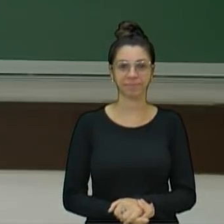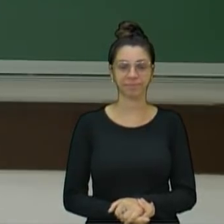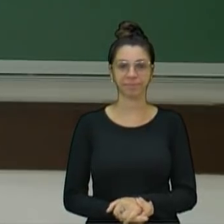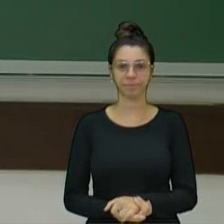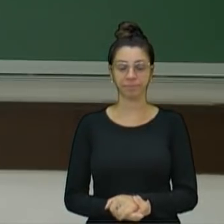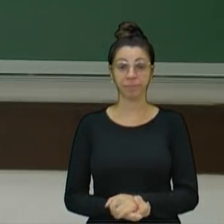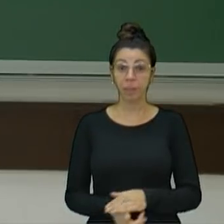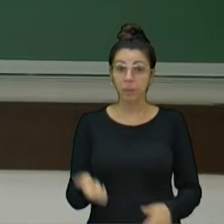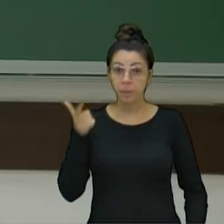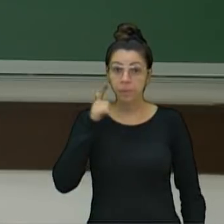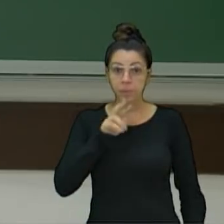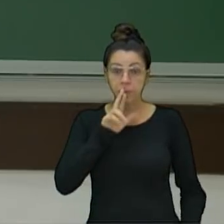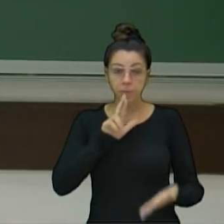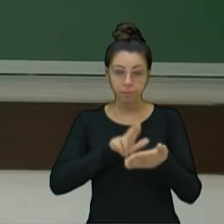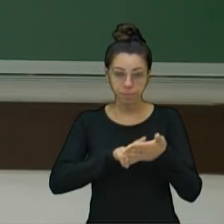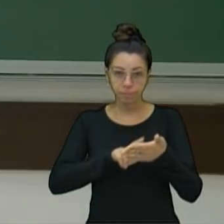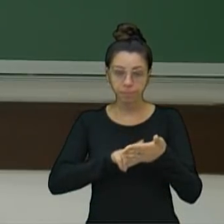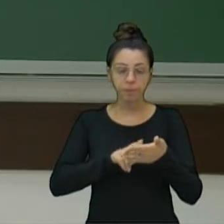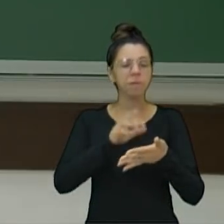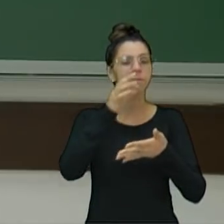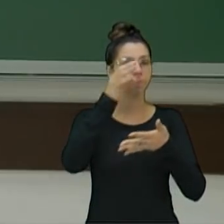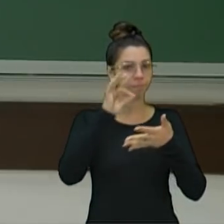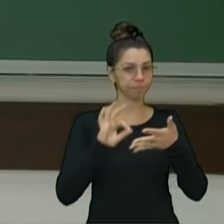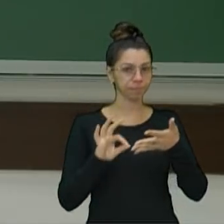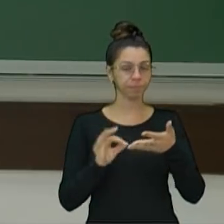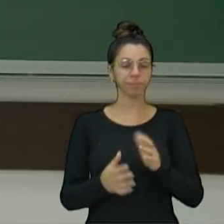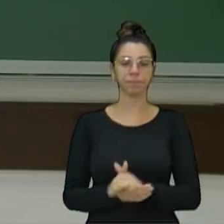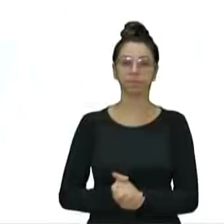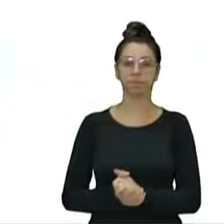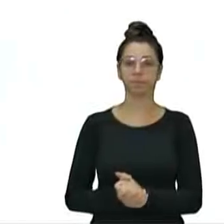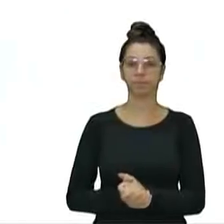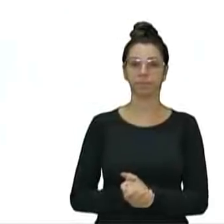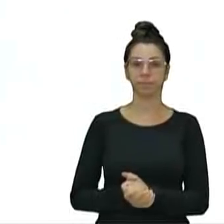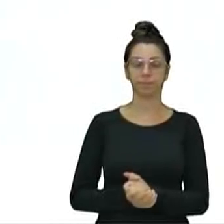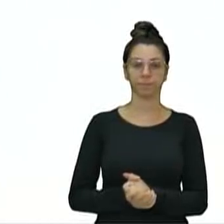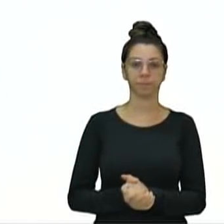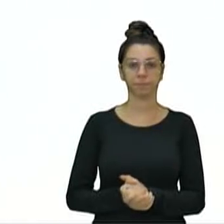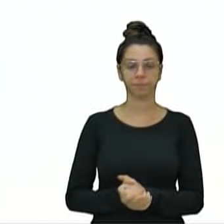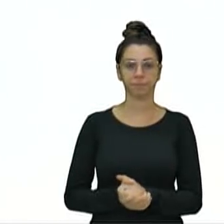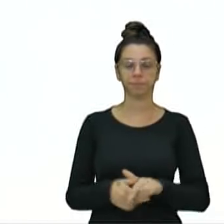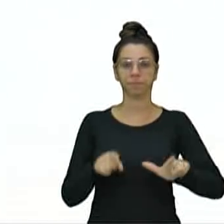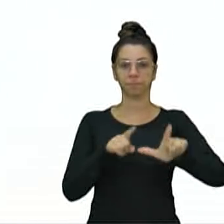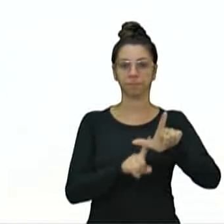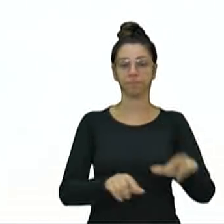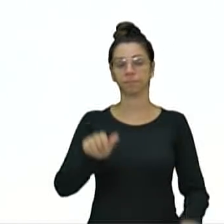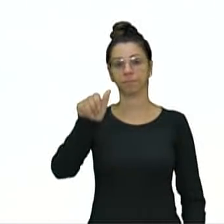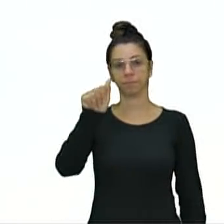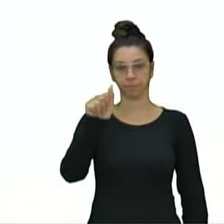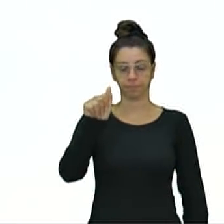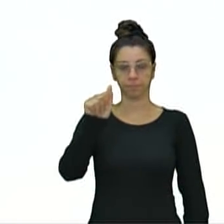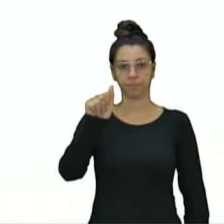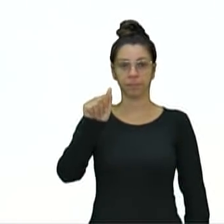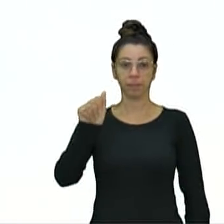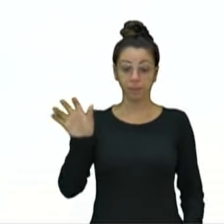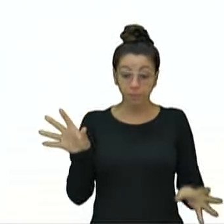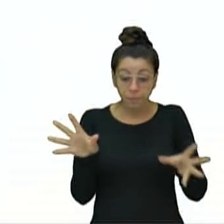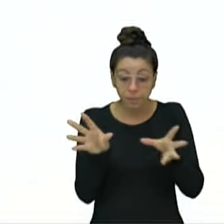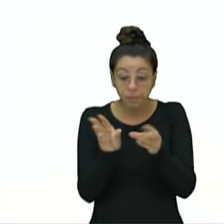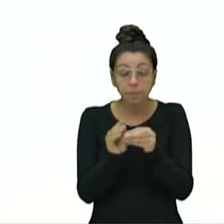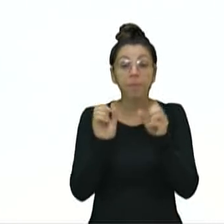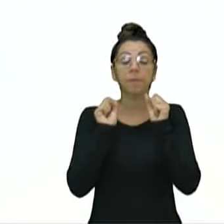E aí, conseguiram responder? Vamos conferir então? Olhem lá. A letra A. Em um resumo, nós